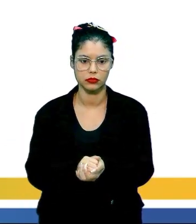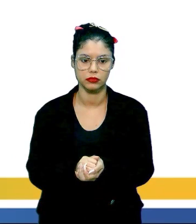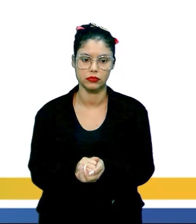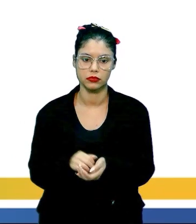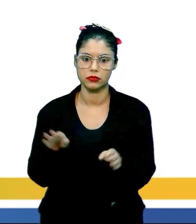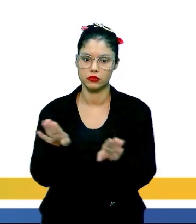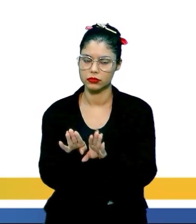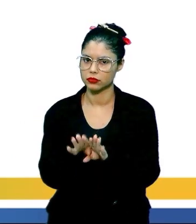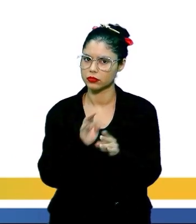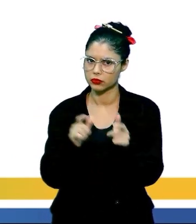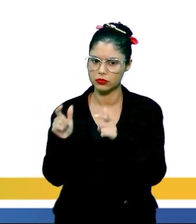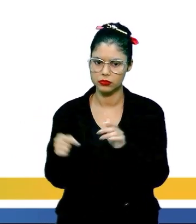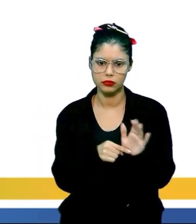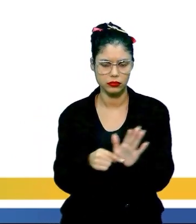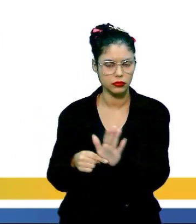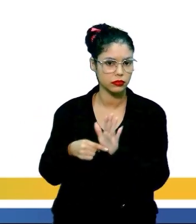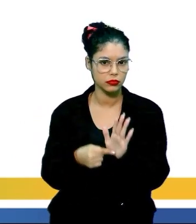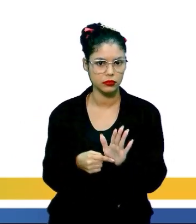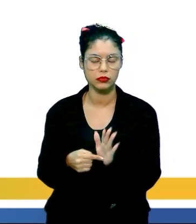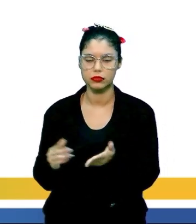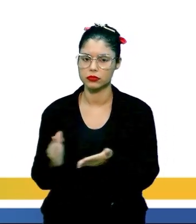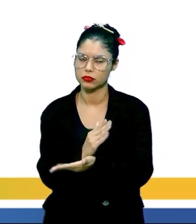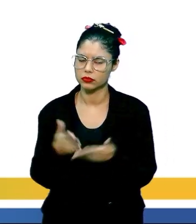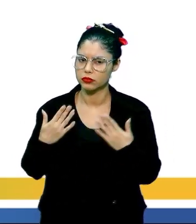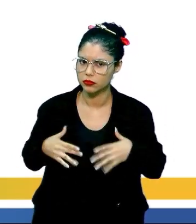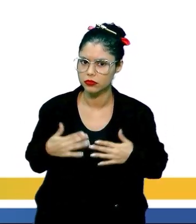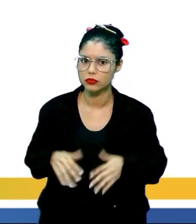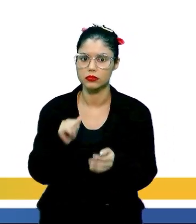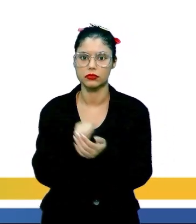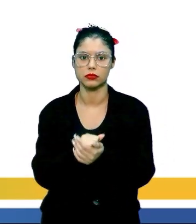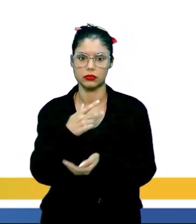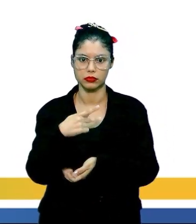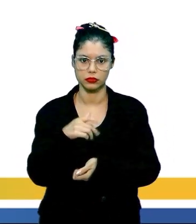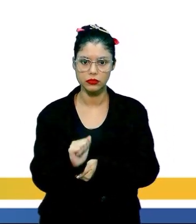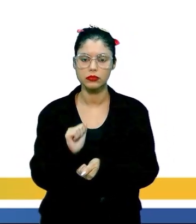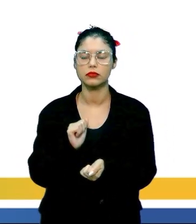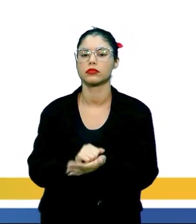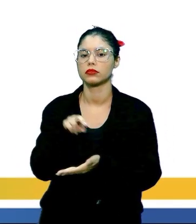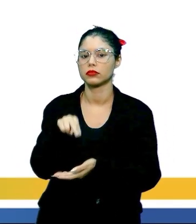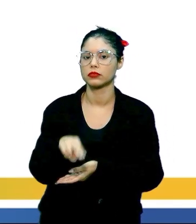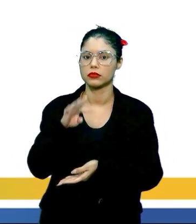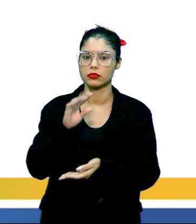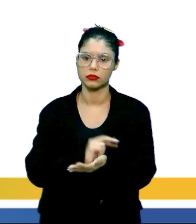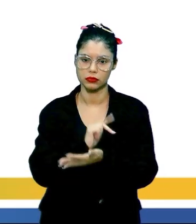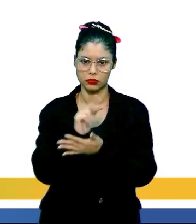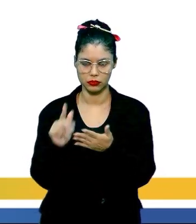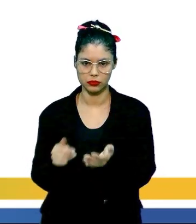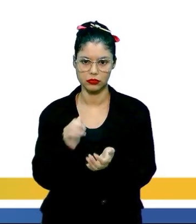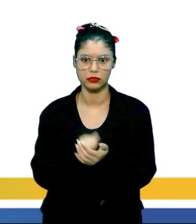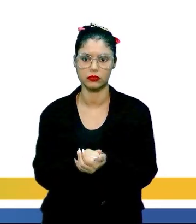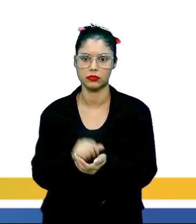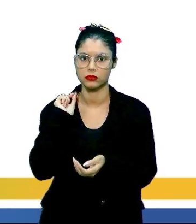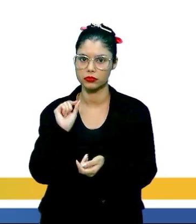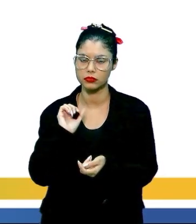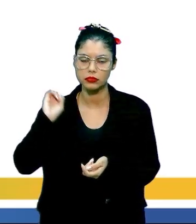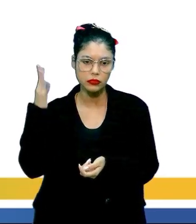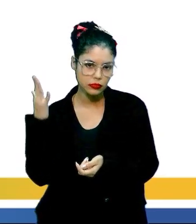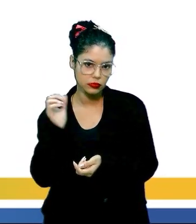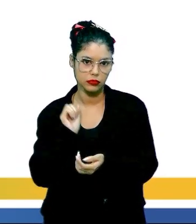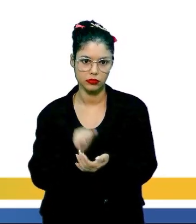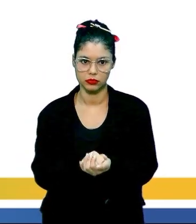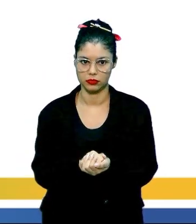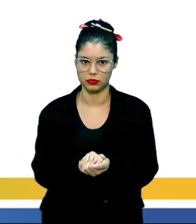A1. Vamos mostrar isso com calma? Note que uma PA ela vai ter N termos. Isso aqui é o que a gente